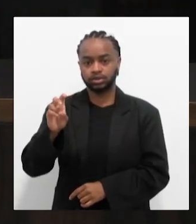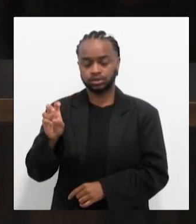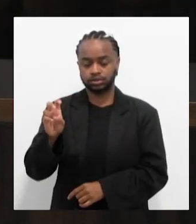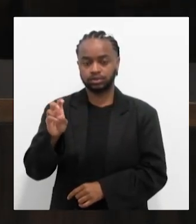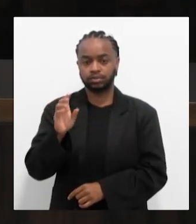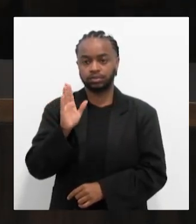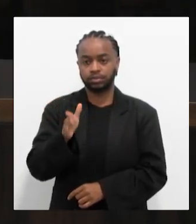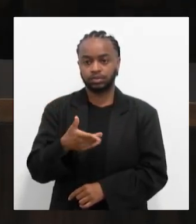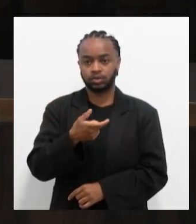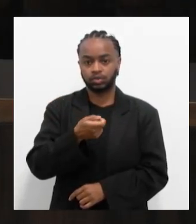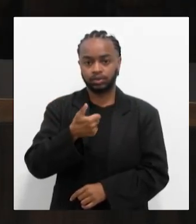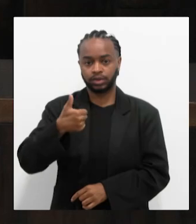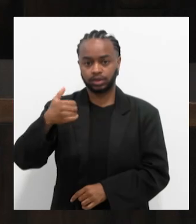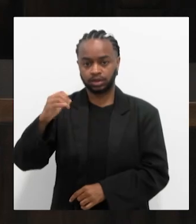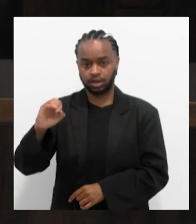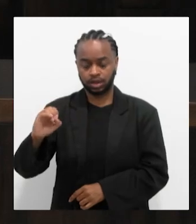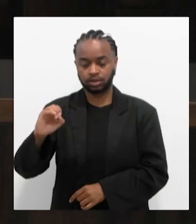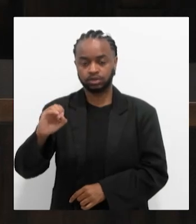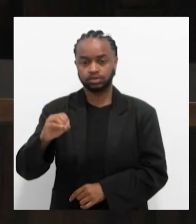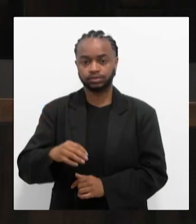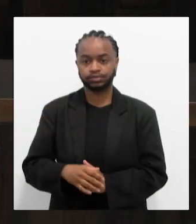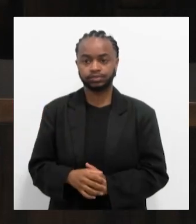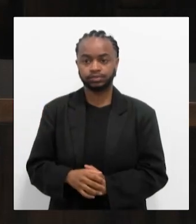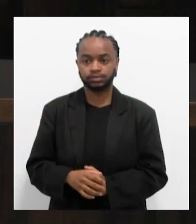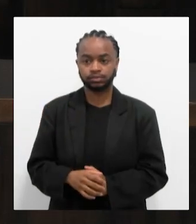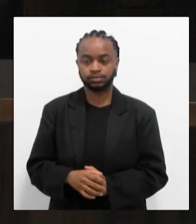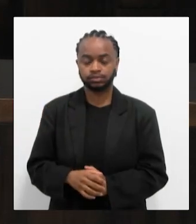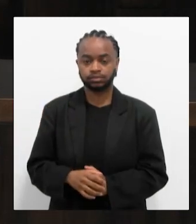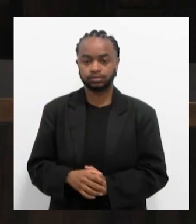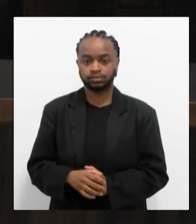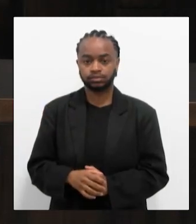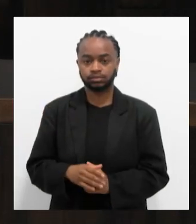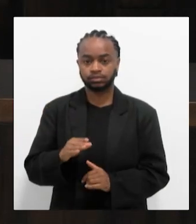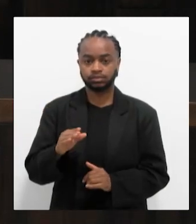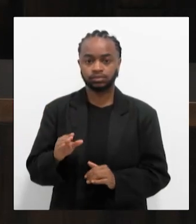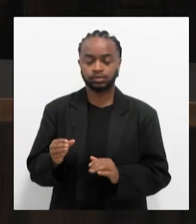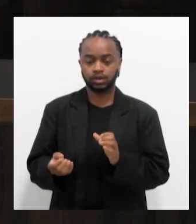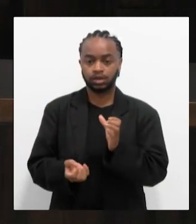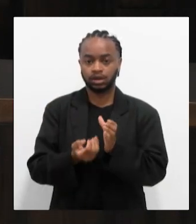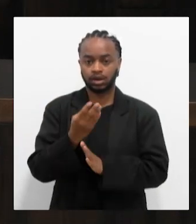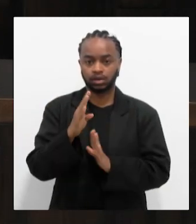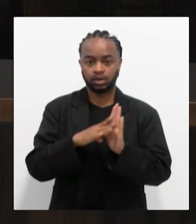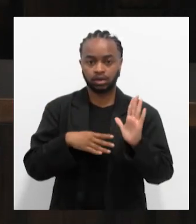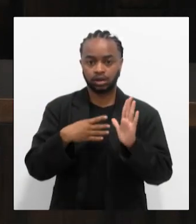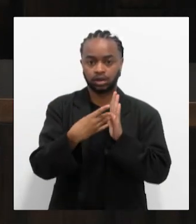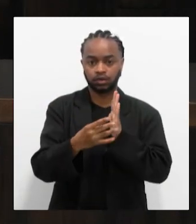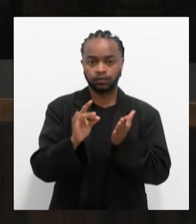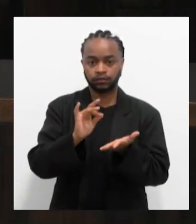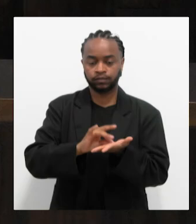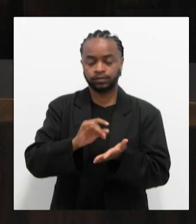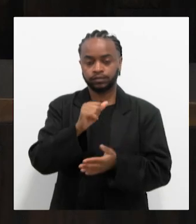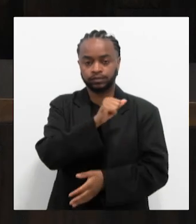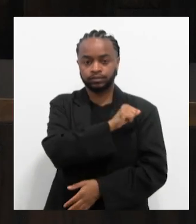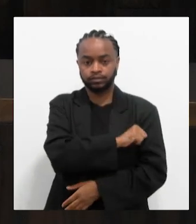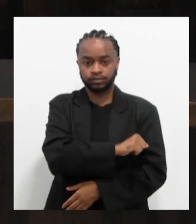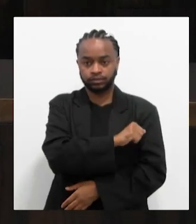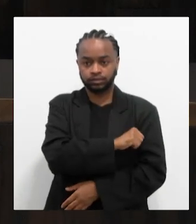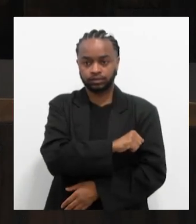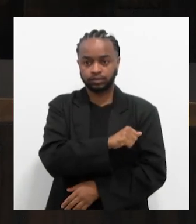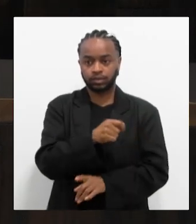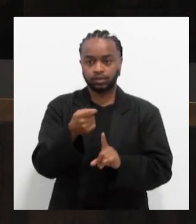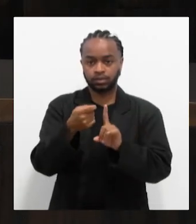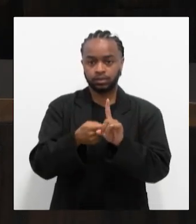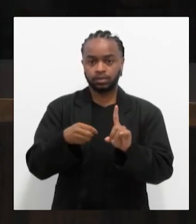5.645, de 6 de janeiro de 2010, para instituir no calendário oficial do Estado do Rio de Janeiro o mês